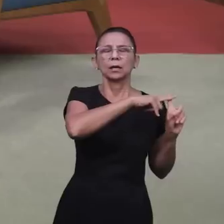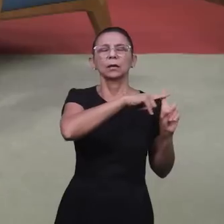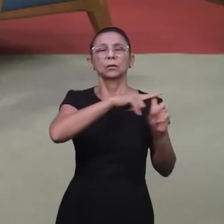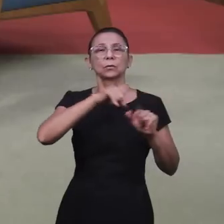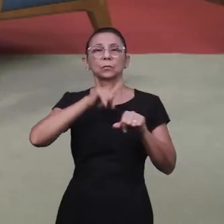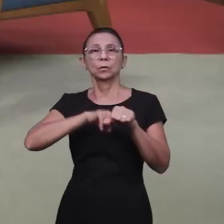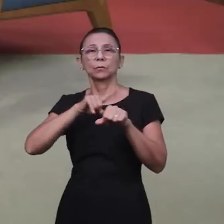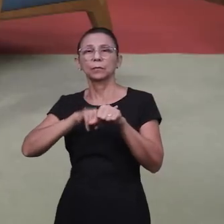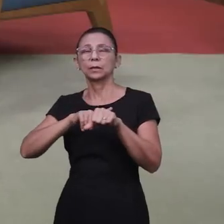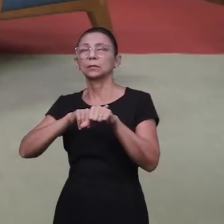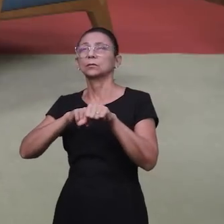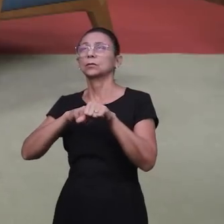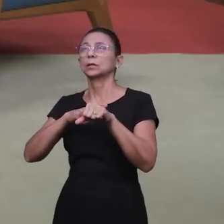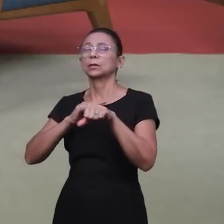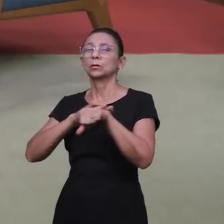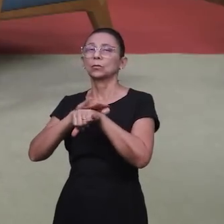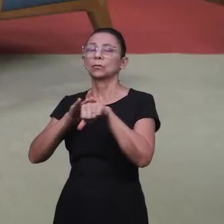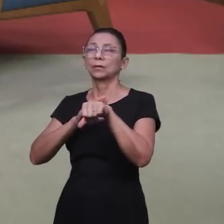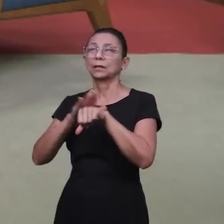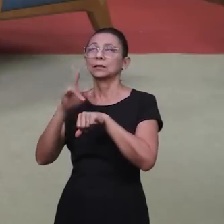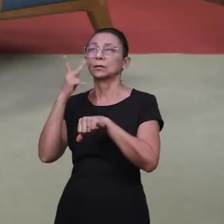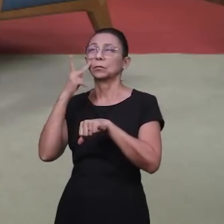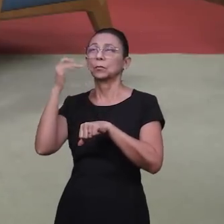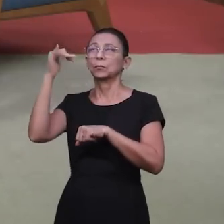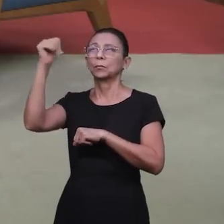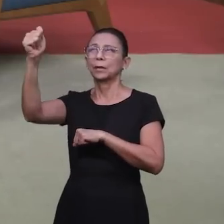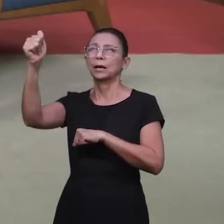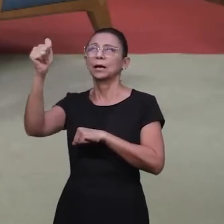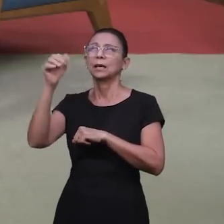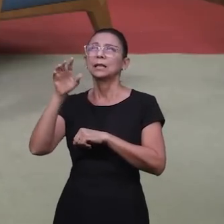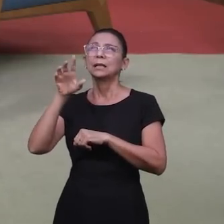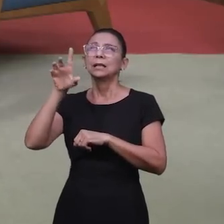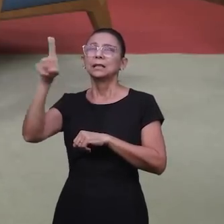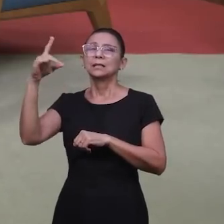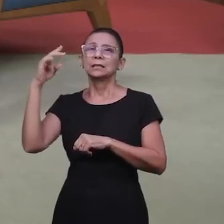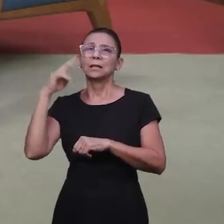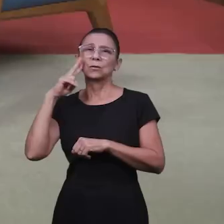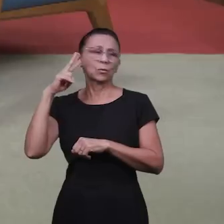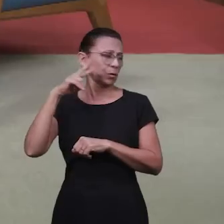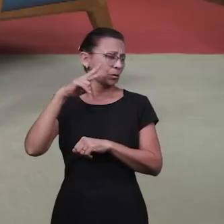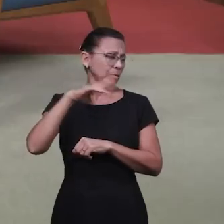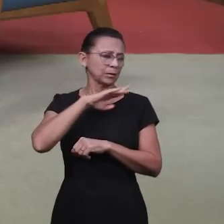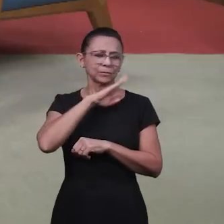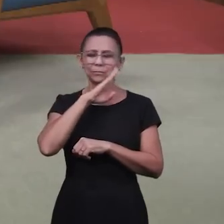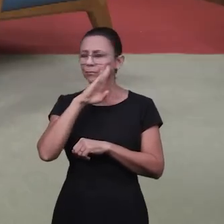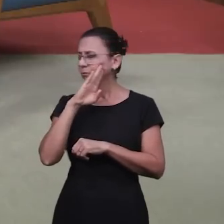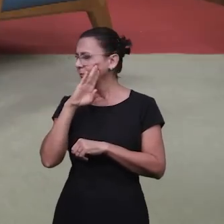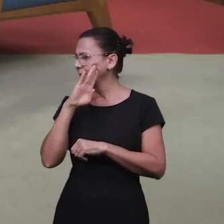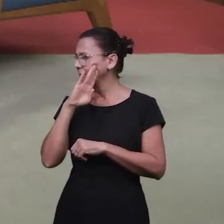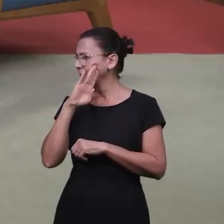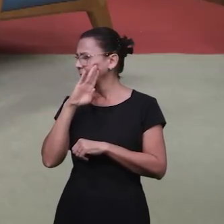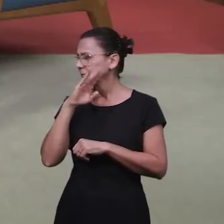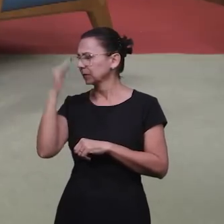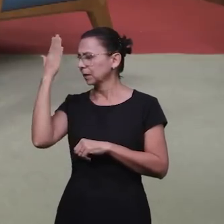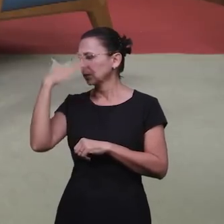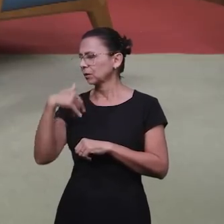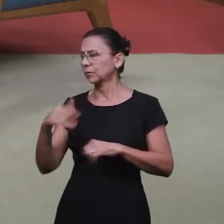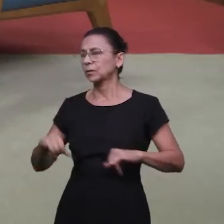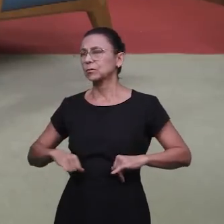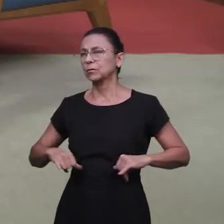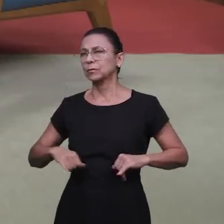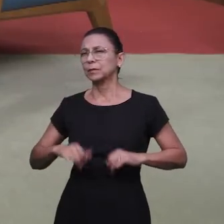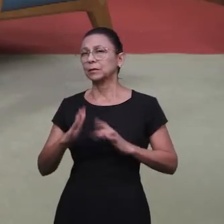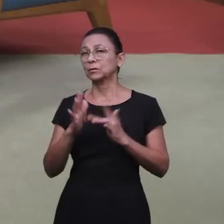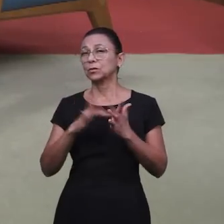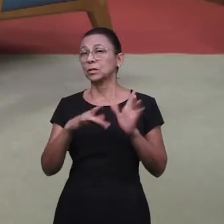que estava... A palavra do Senhor diz que Deus virou o seu rosto, né? Para não ver ali o sofrimento do Filho. Quer dizer, até onde o